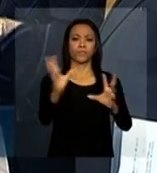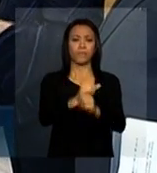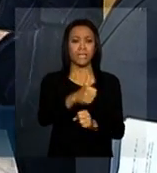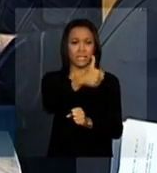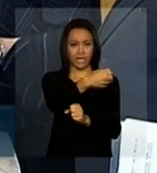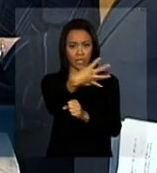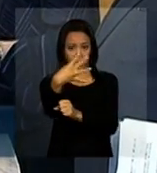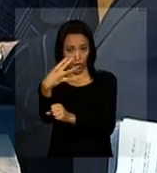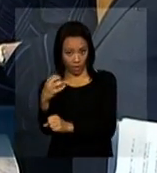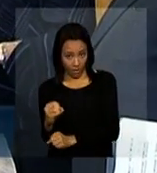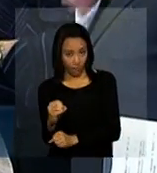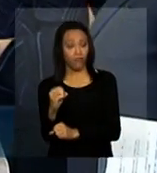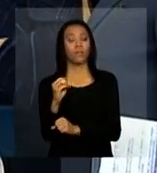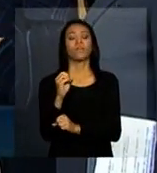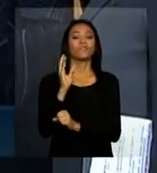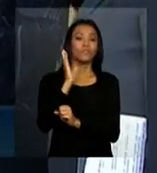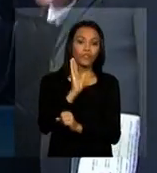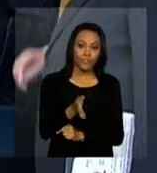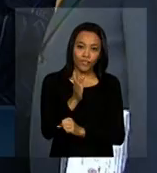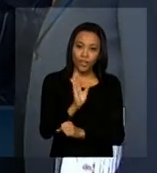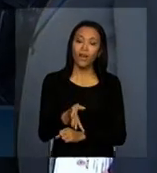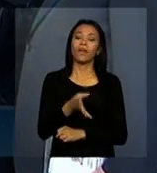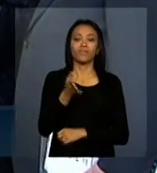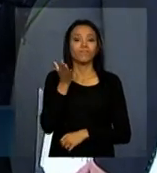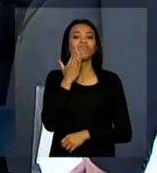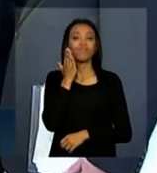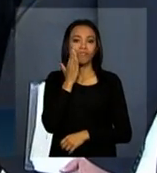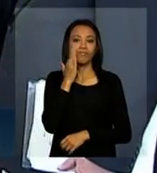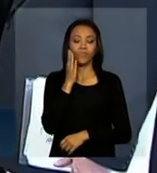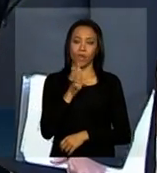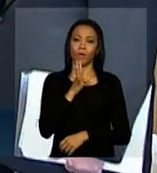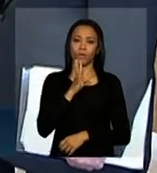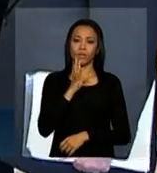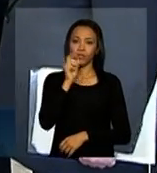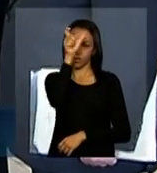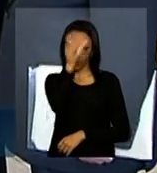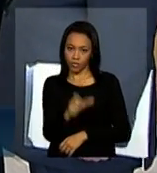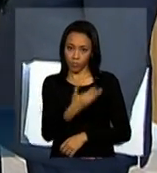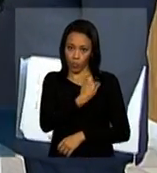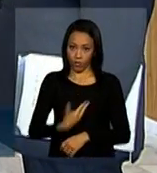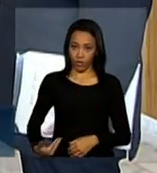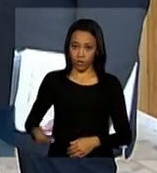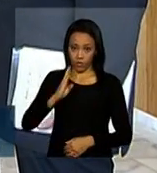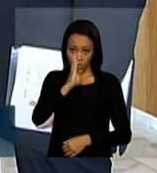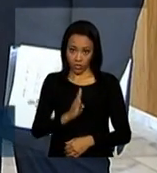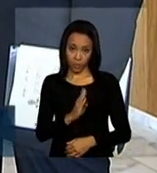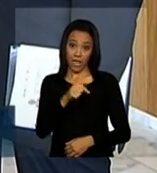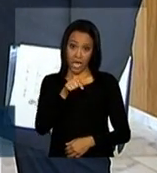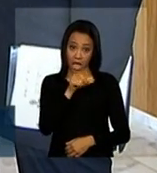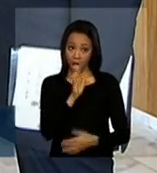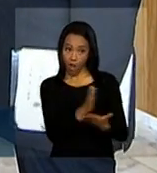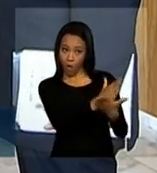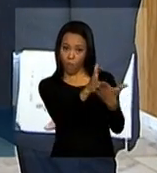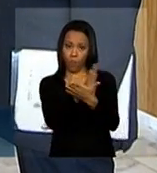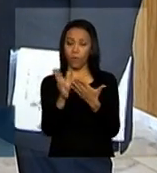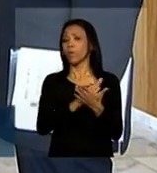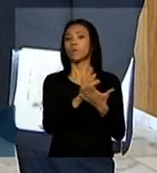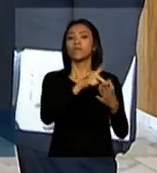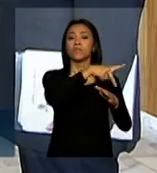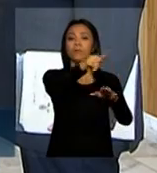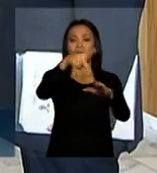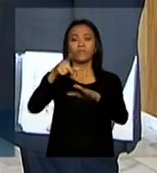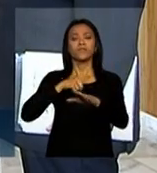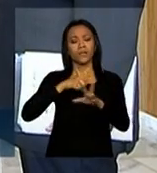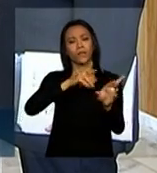são acreditados junto ao governo brasileiro. Alguns desses países mantêm relações diplomáticas com o